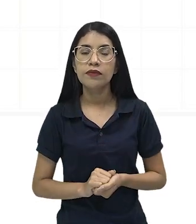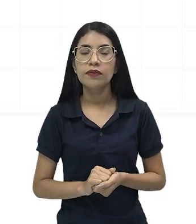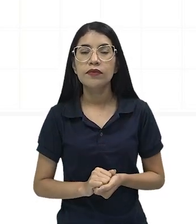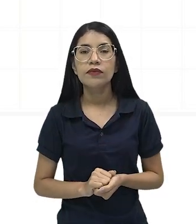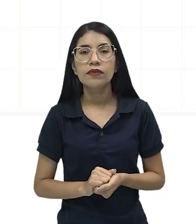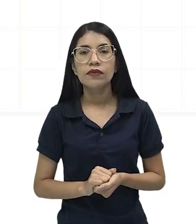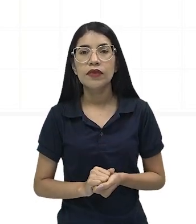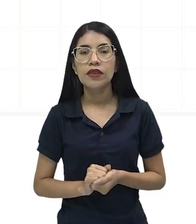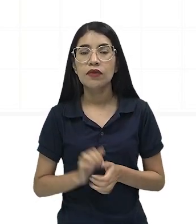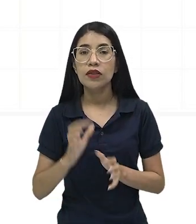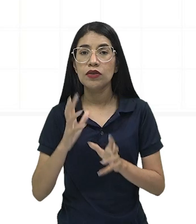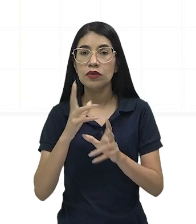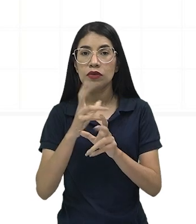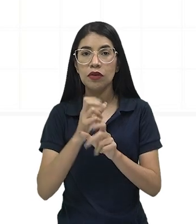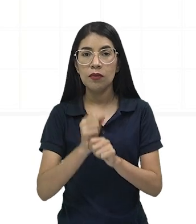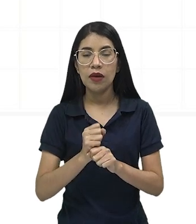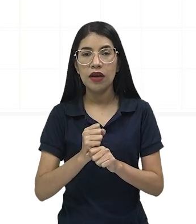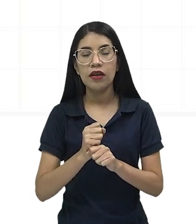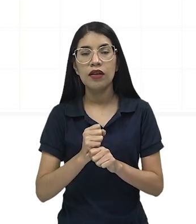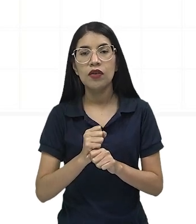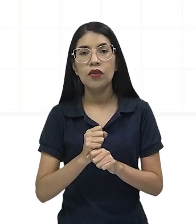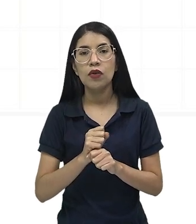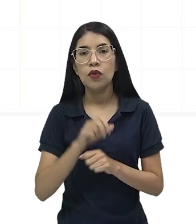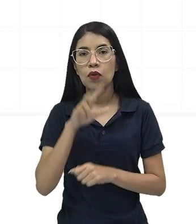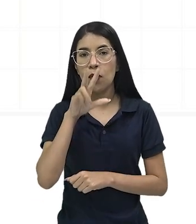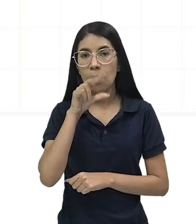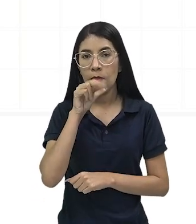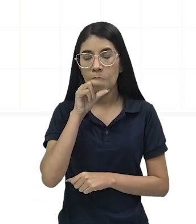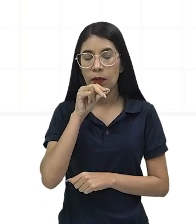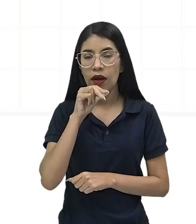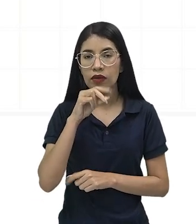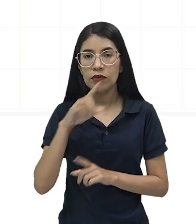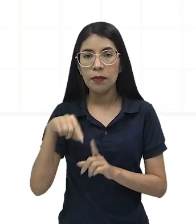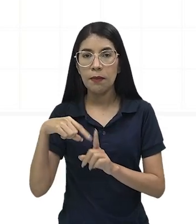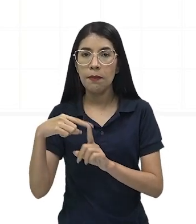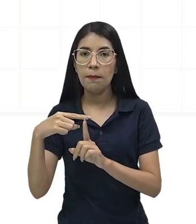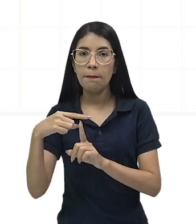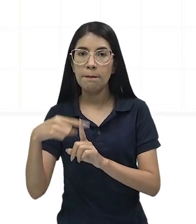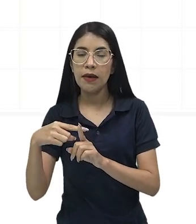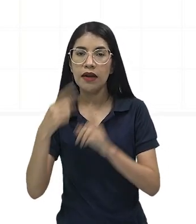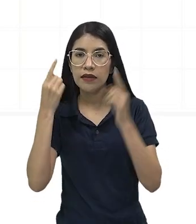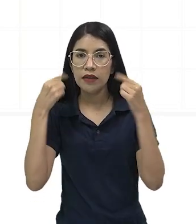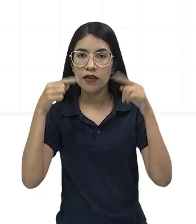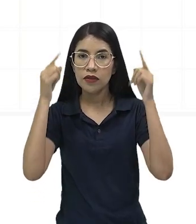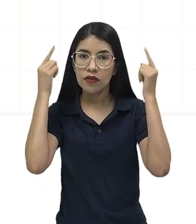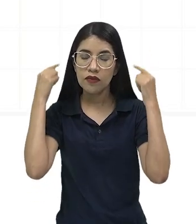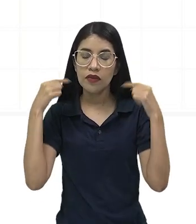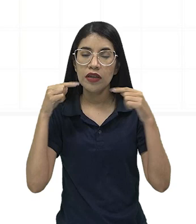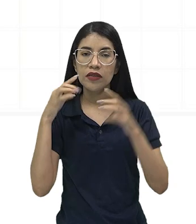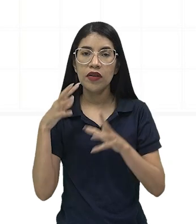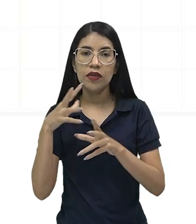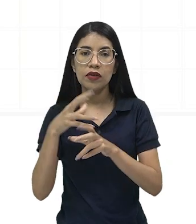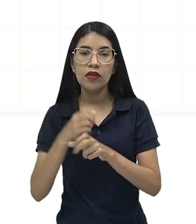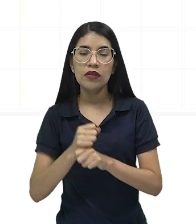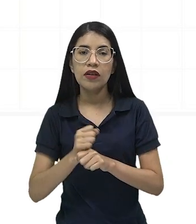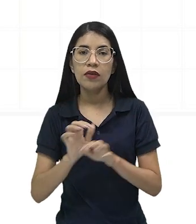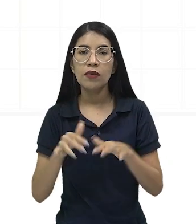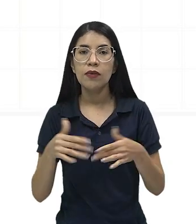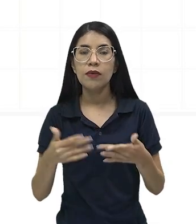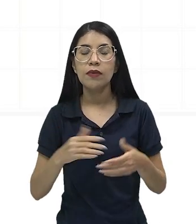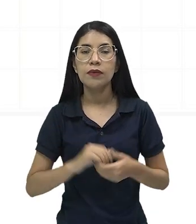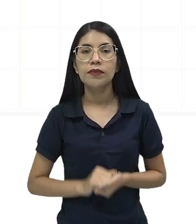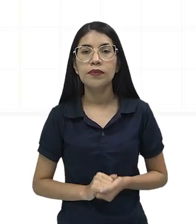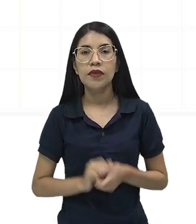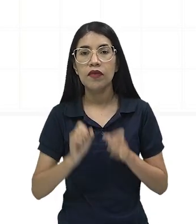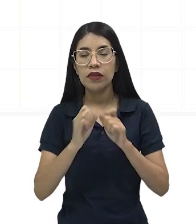dizer, a soma de todos os patos com as ovelhas, olha lá,